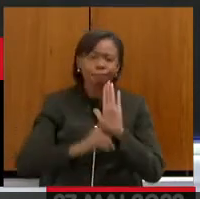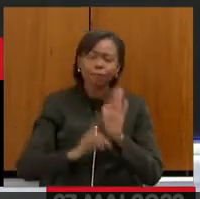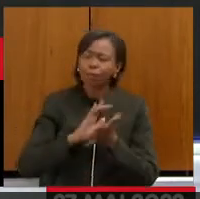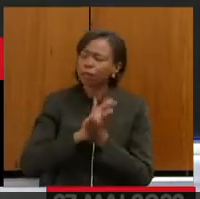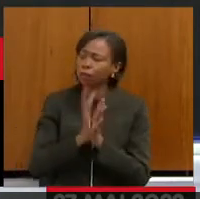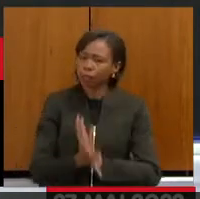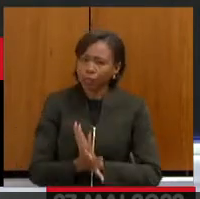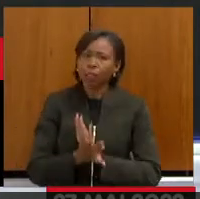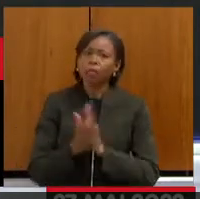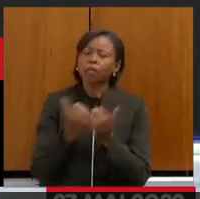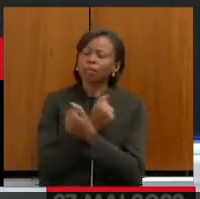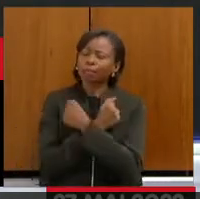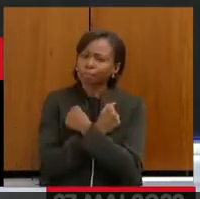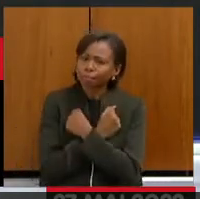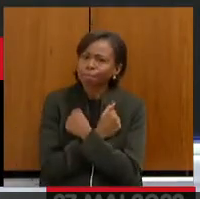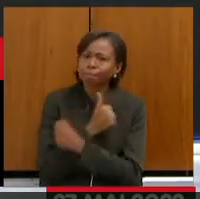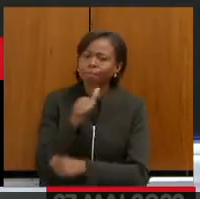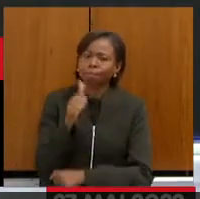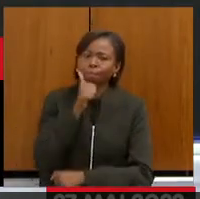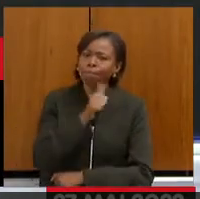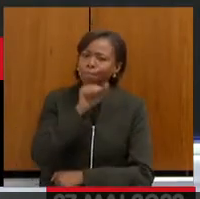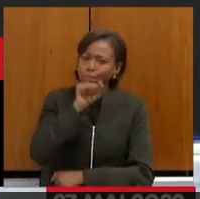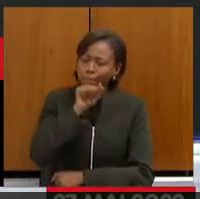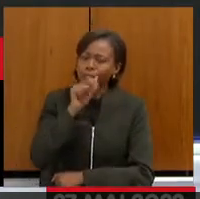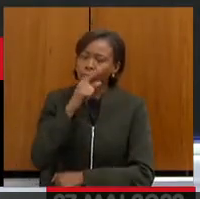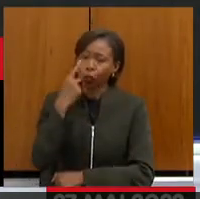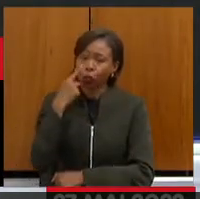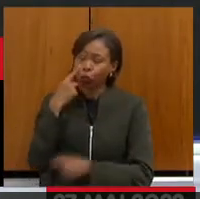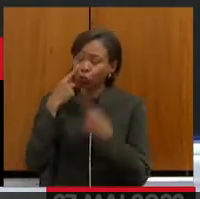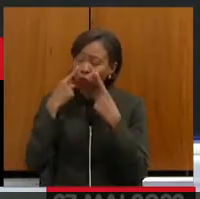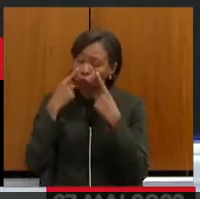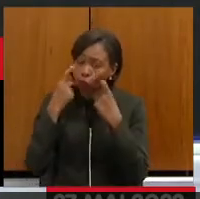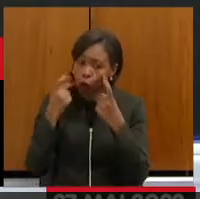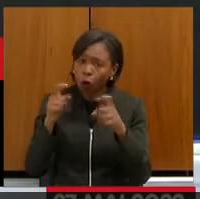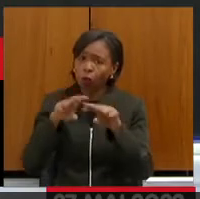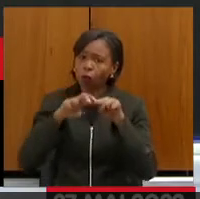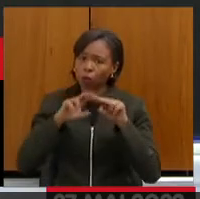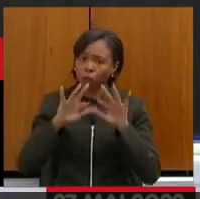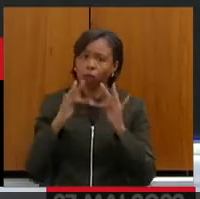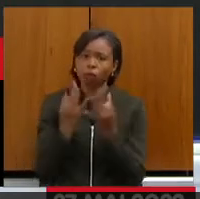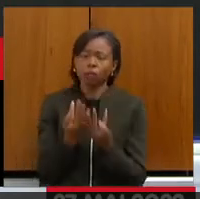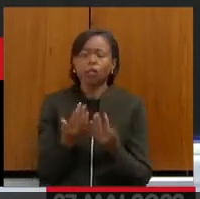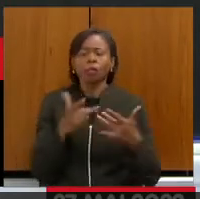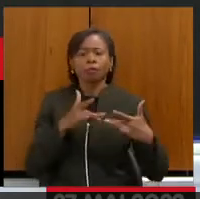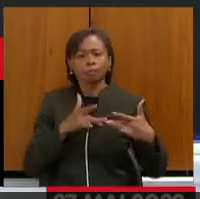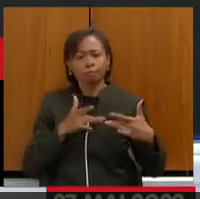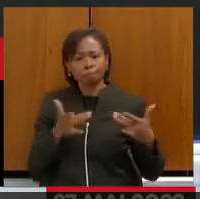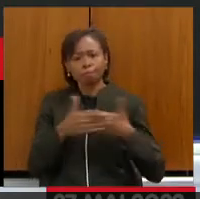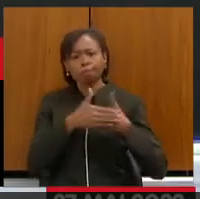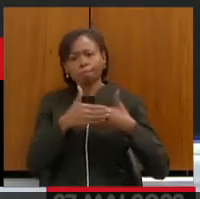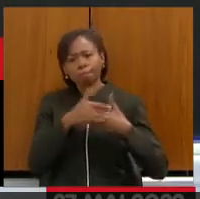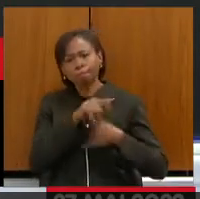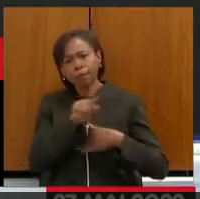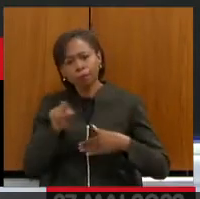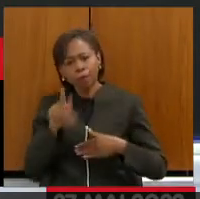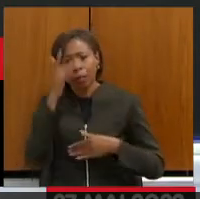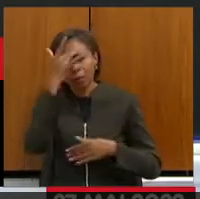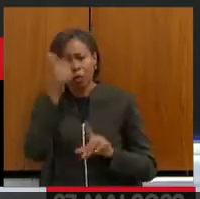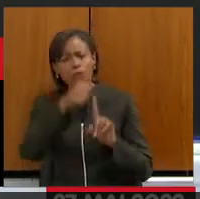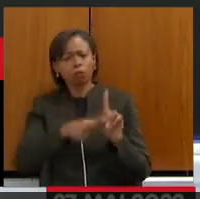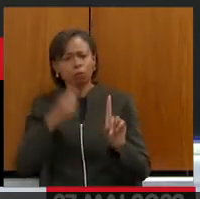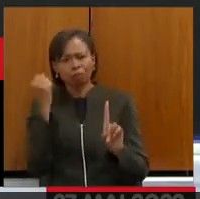abraço as mães que choram por seus dentes minha solidariedade minha solidariedade também as vítimas do feminicídio